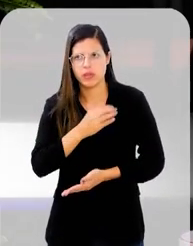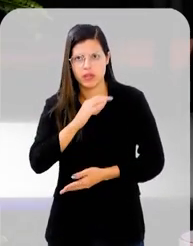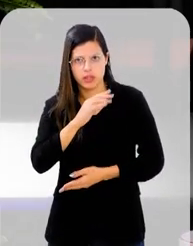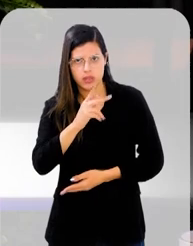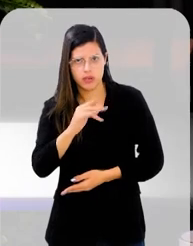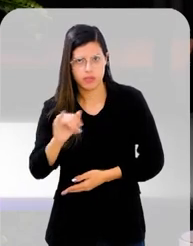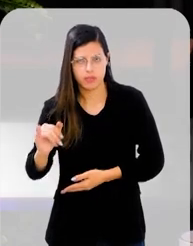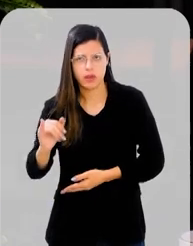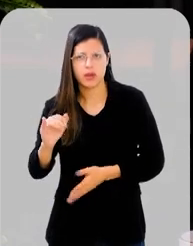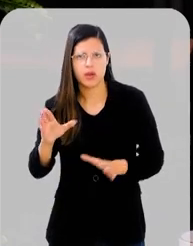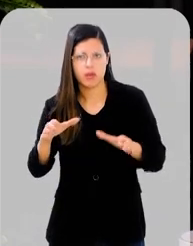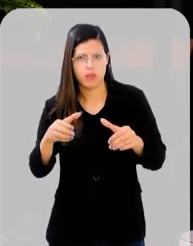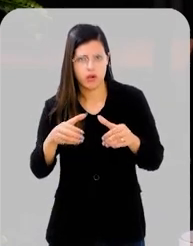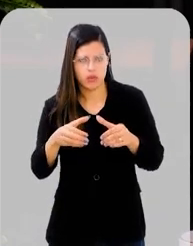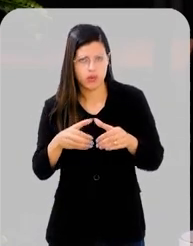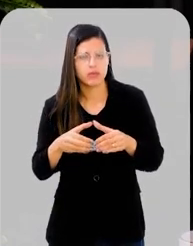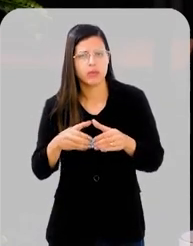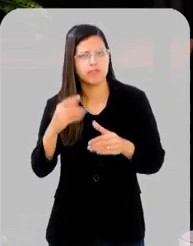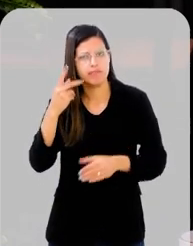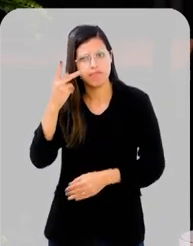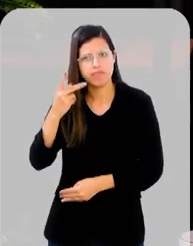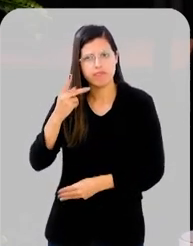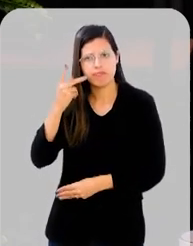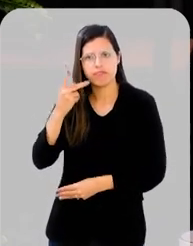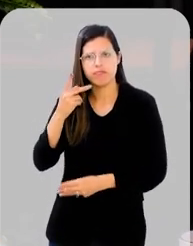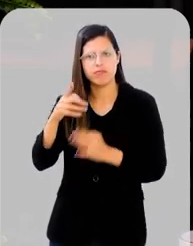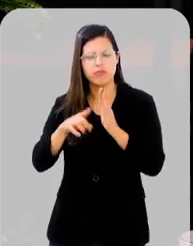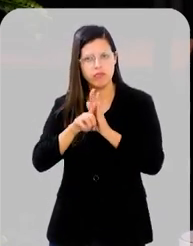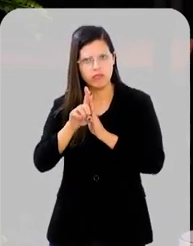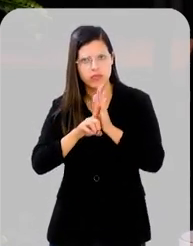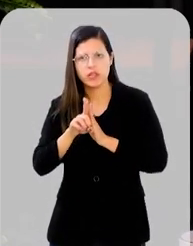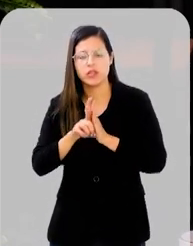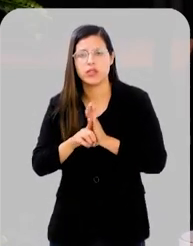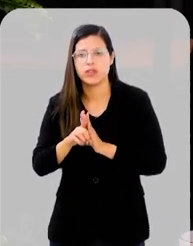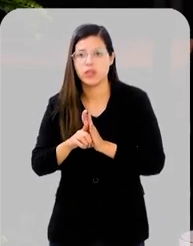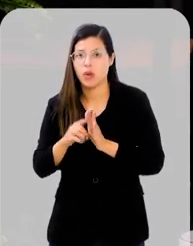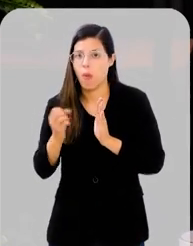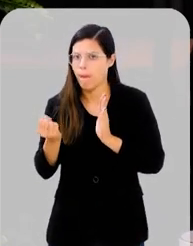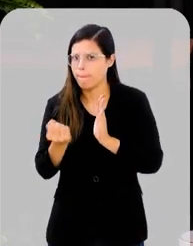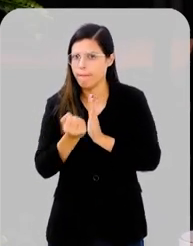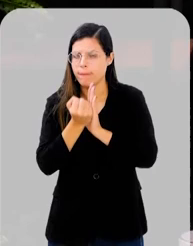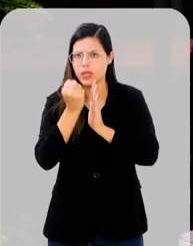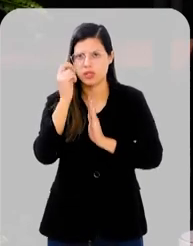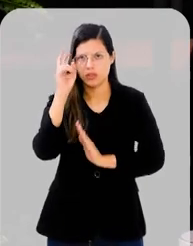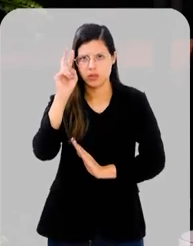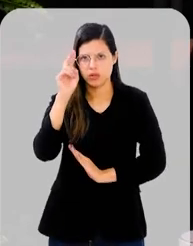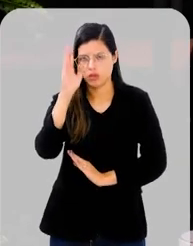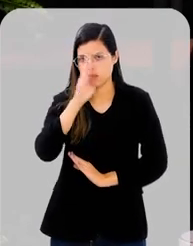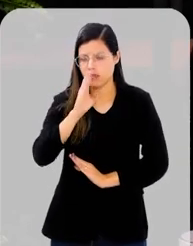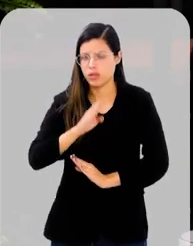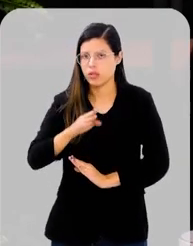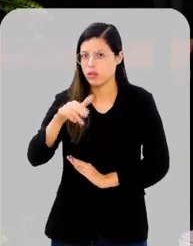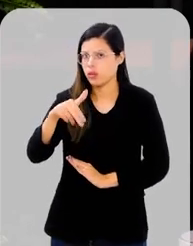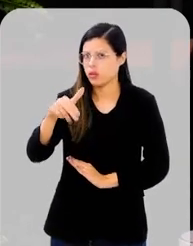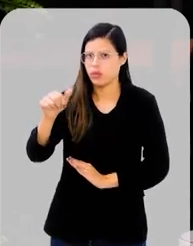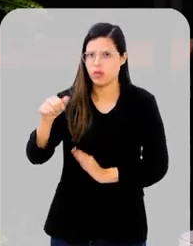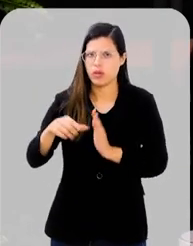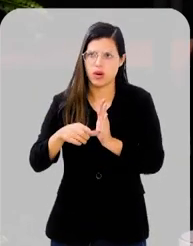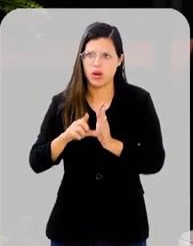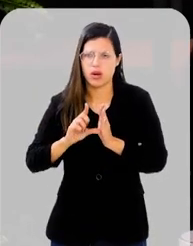a CPI é uma comissão parlamentar de inquérito que é histórica pro pro Brasil porque nunca foi feito nenhum